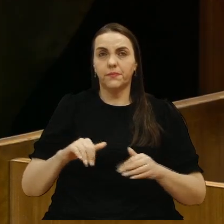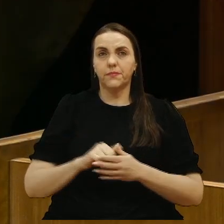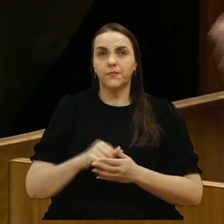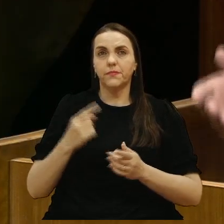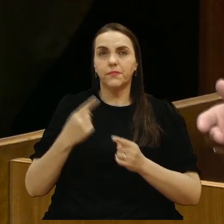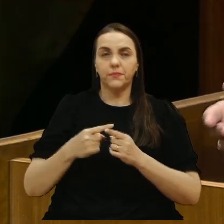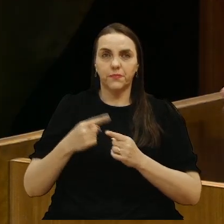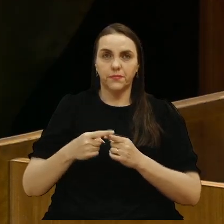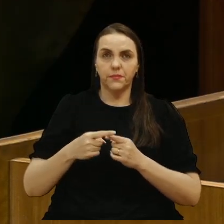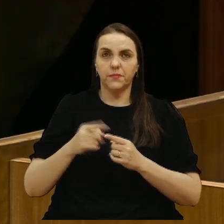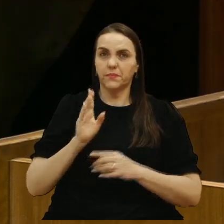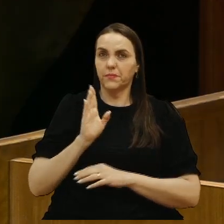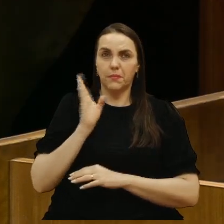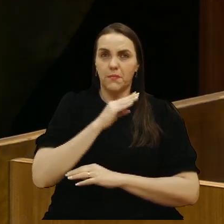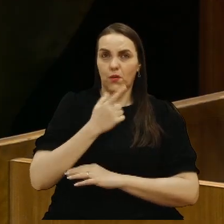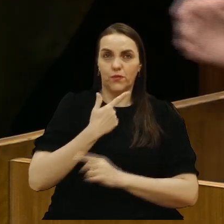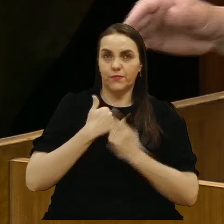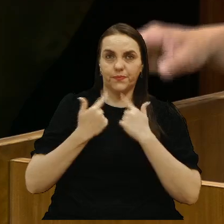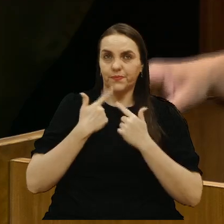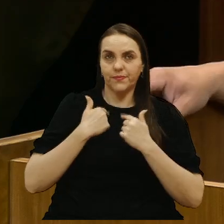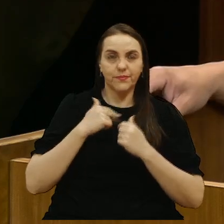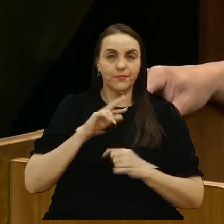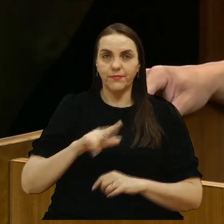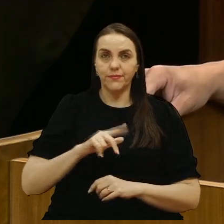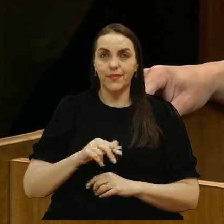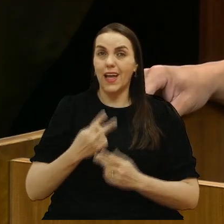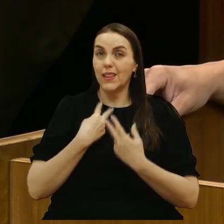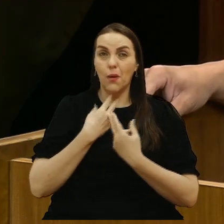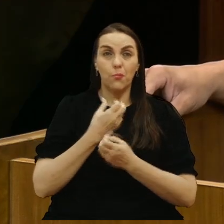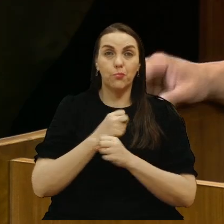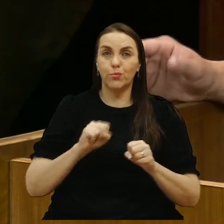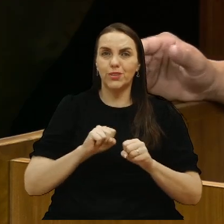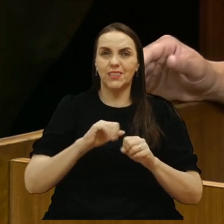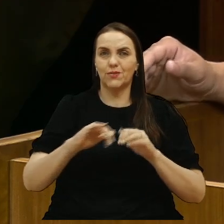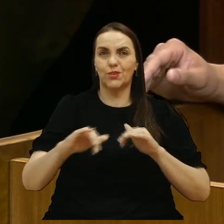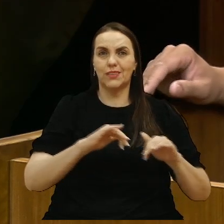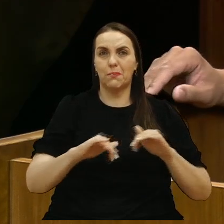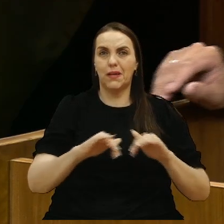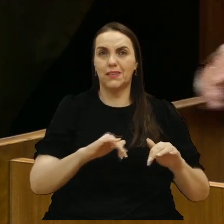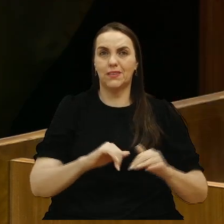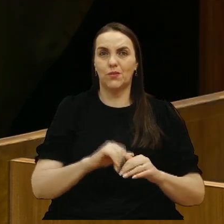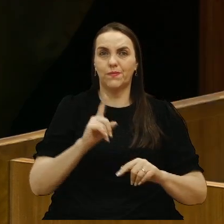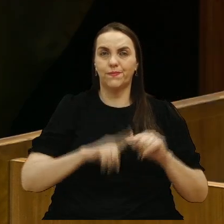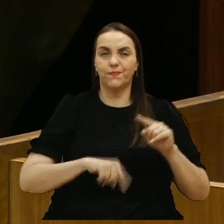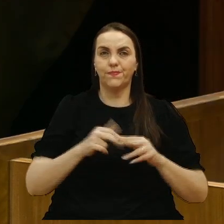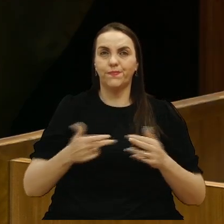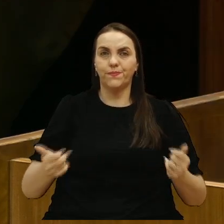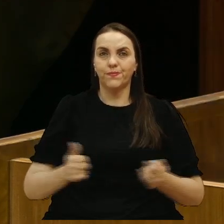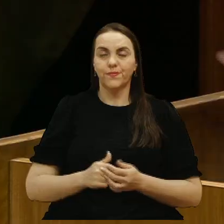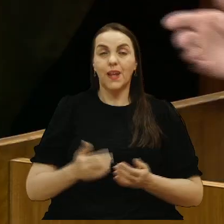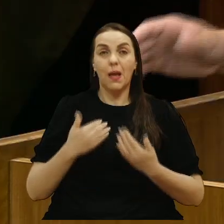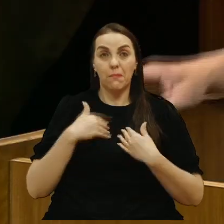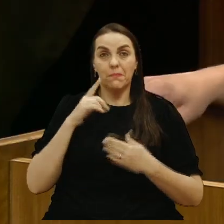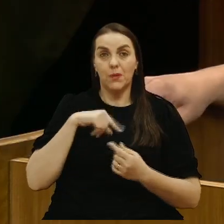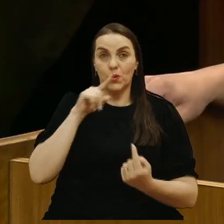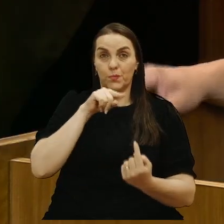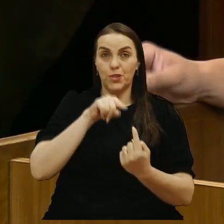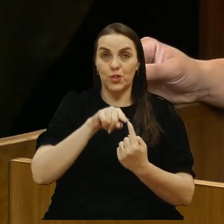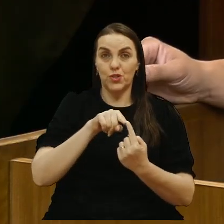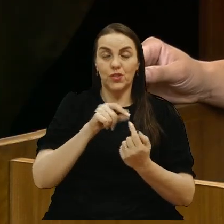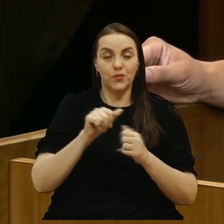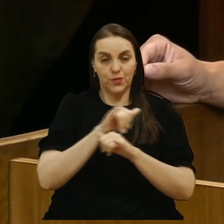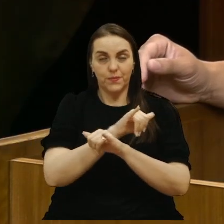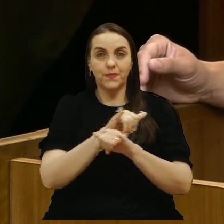por má vontade, é porque é impossível triar esse material. Então, hoje, A minha ideia é passar aos